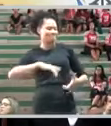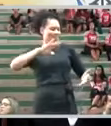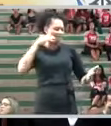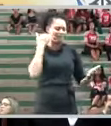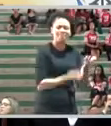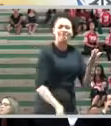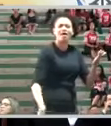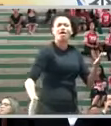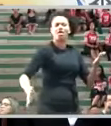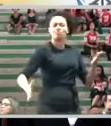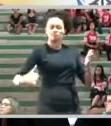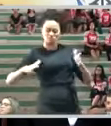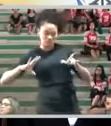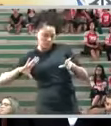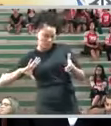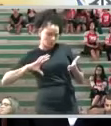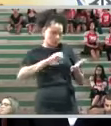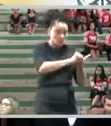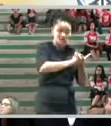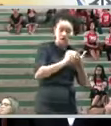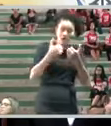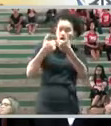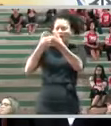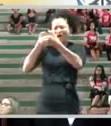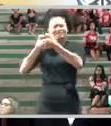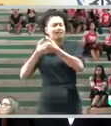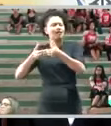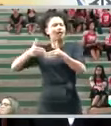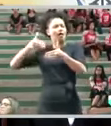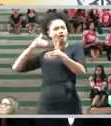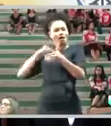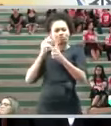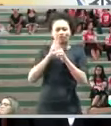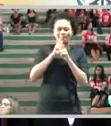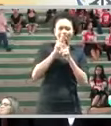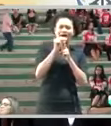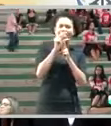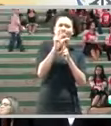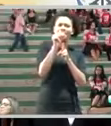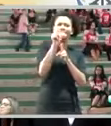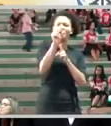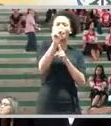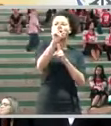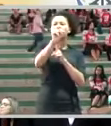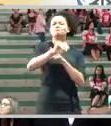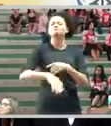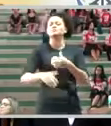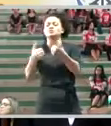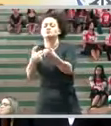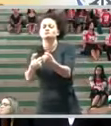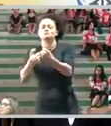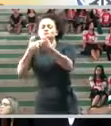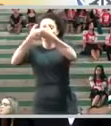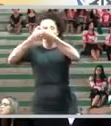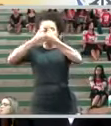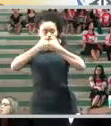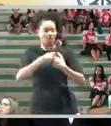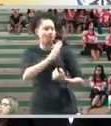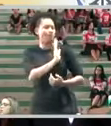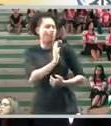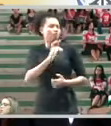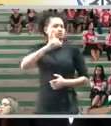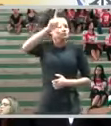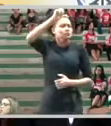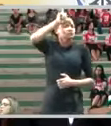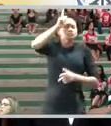perde. Aquela arca que deu tanta vitória ao povo vem ao coração dos príncipes, dos líderes de guerra. E